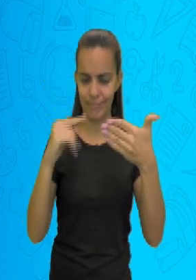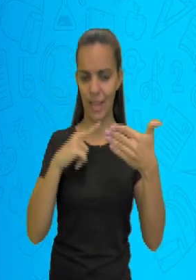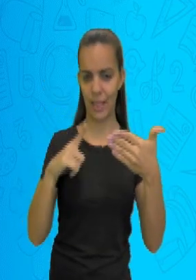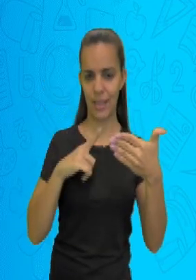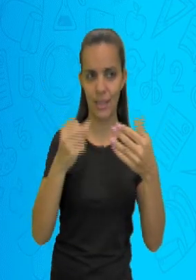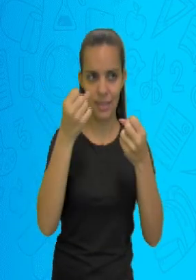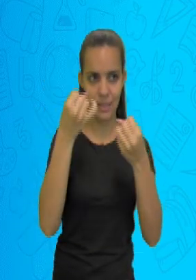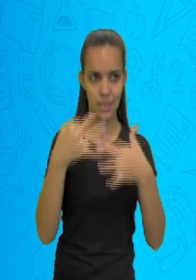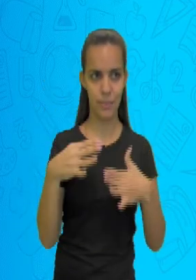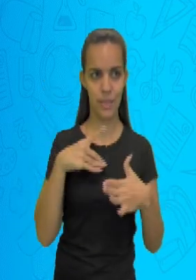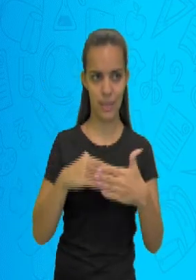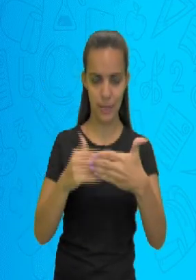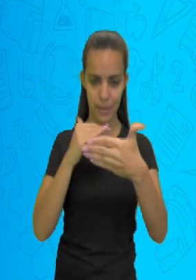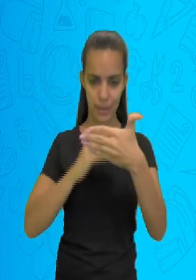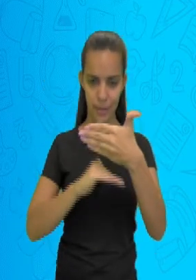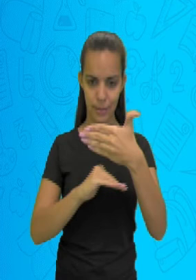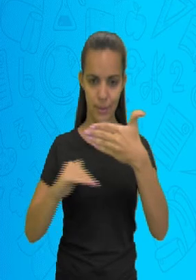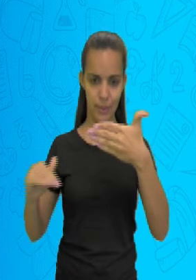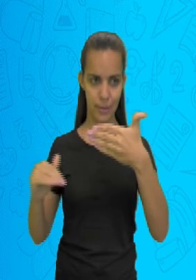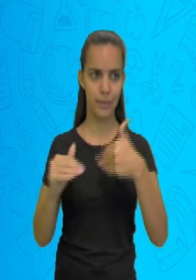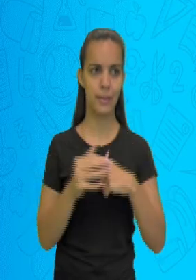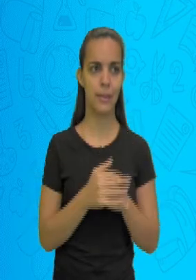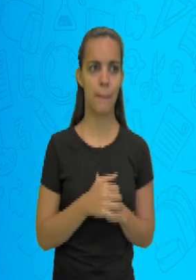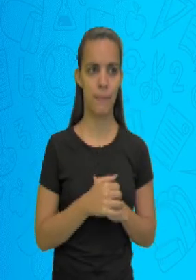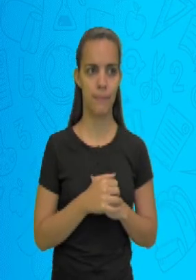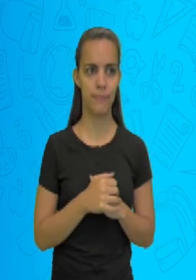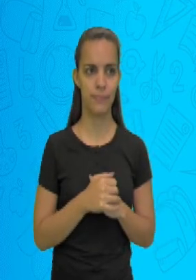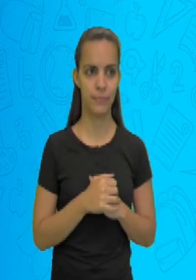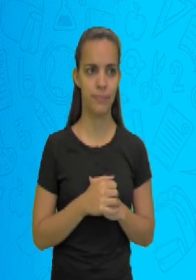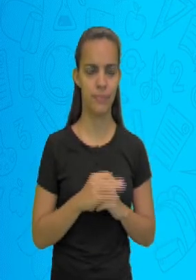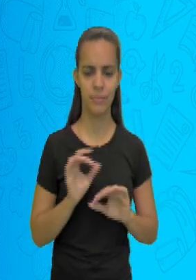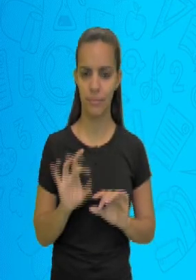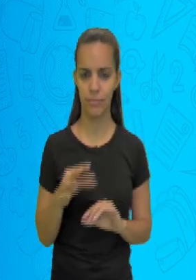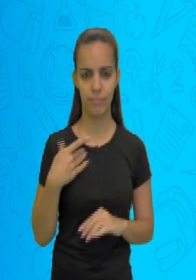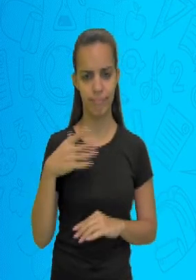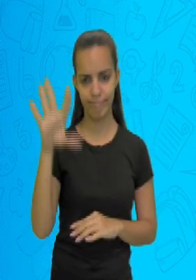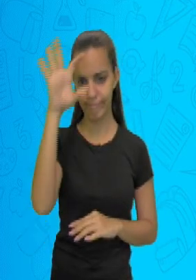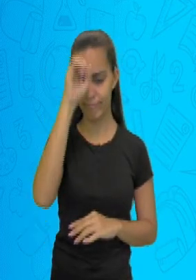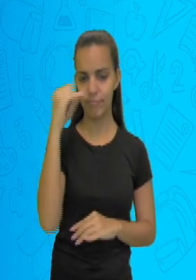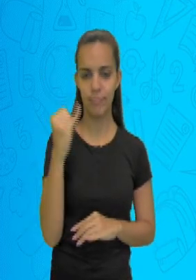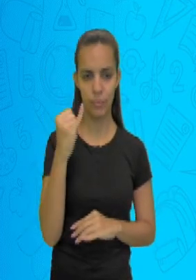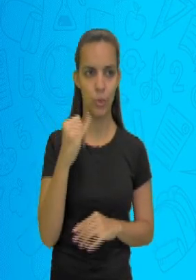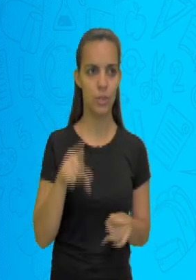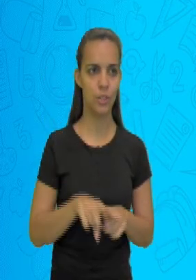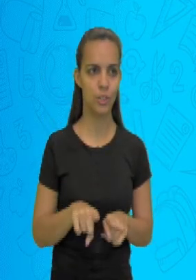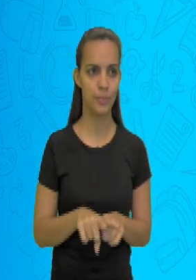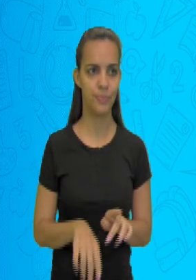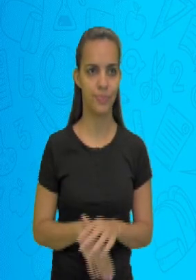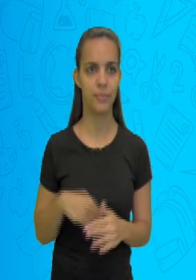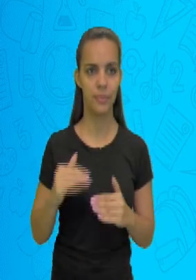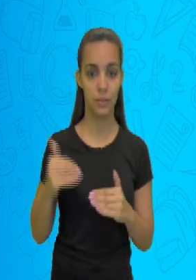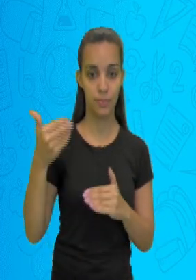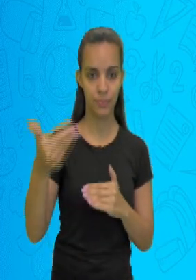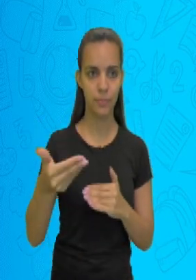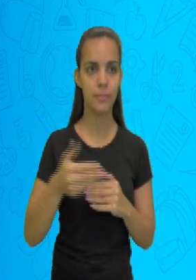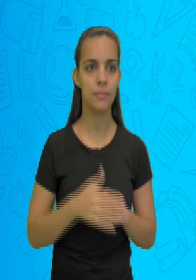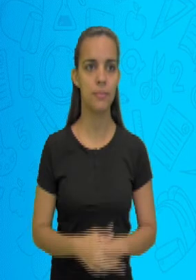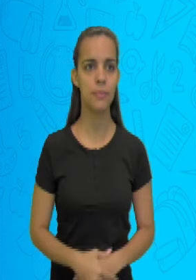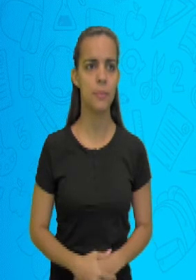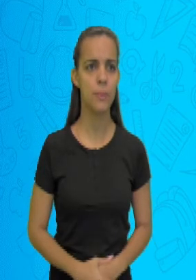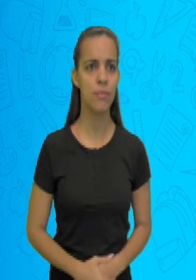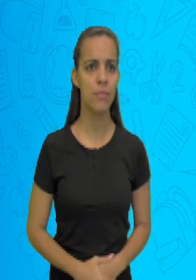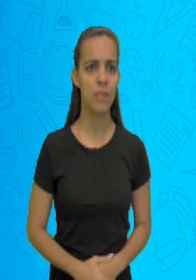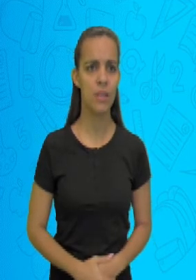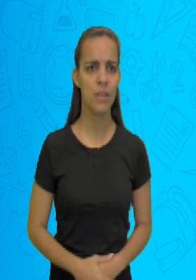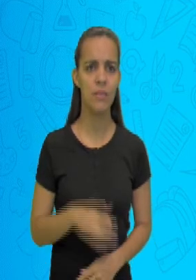crescente. Então, ele também indica luas. Alguns apresentam, outros não. Então, vamos passar.